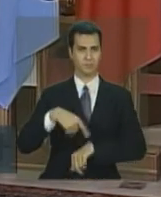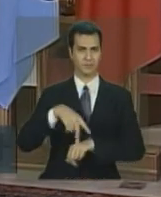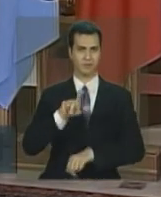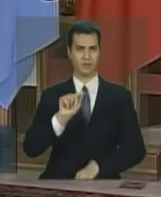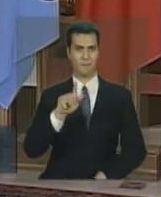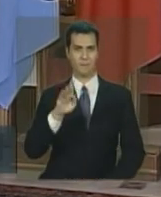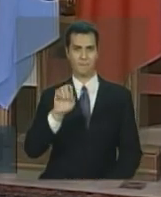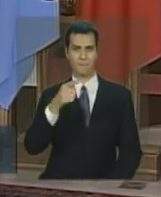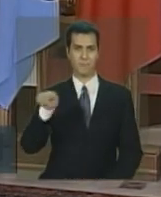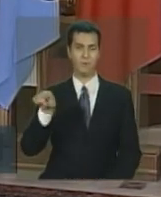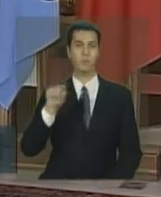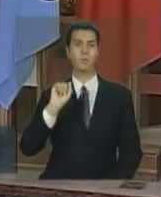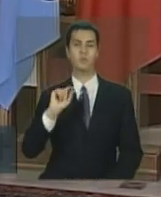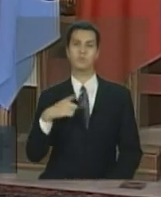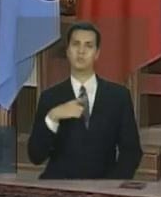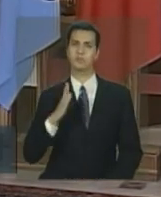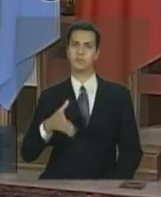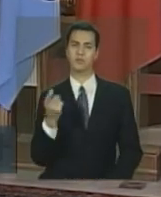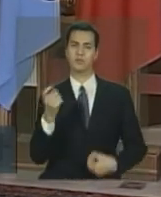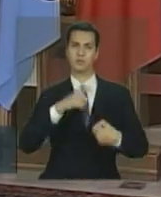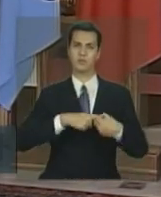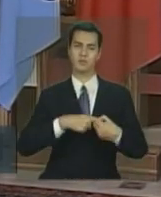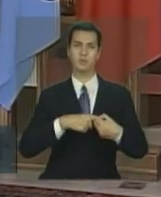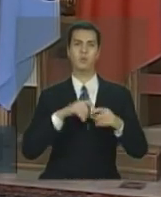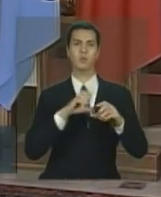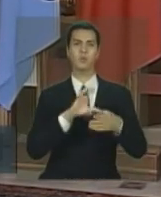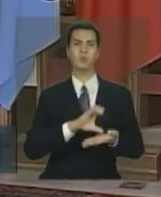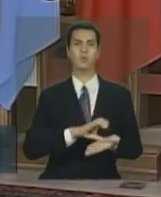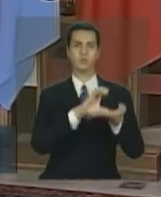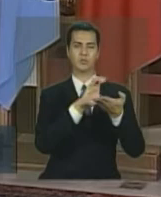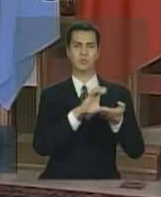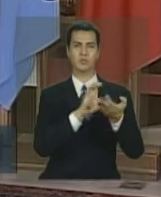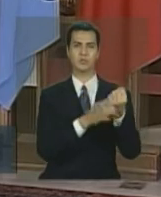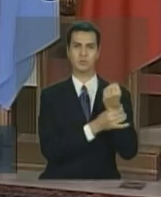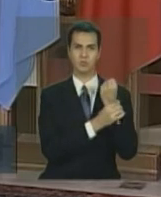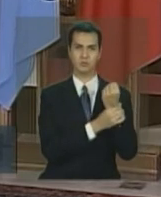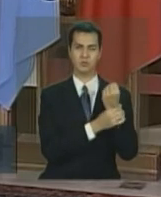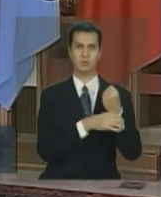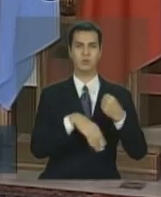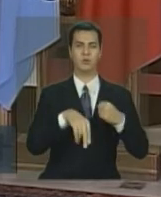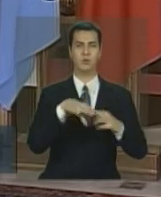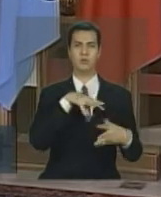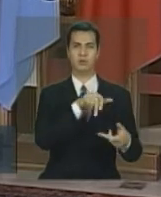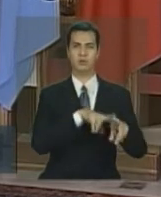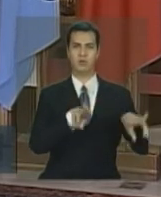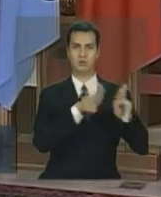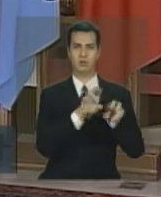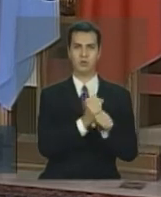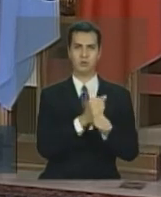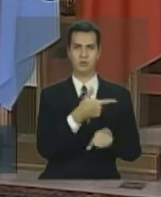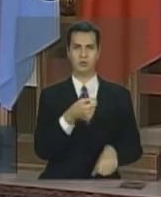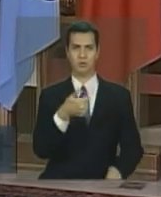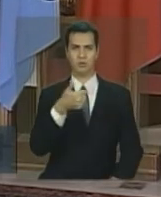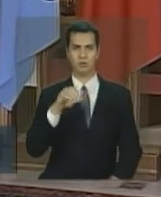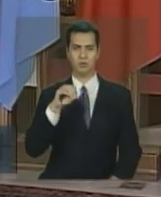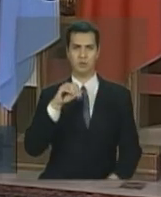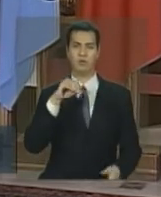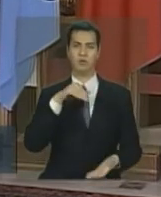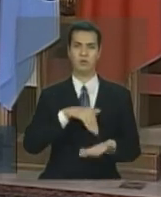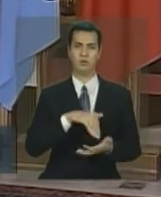como membro não permanente do Conselho de Segurança das Nações Unidas no período de 2010